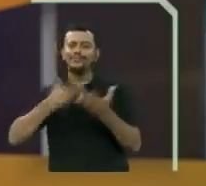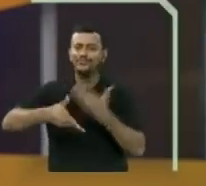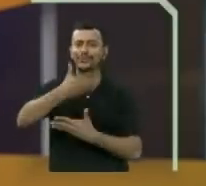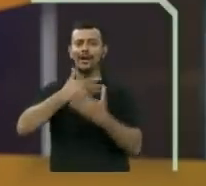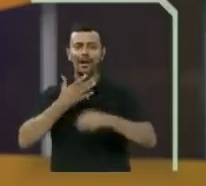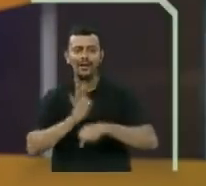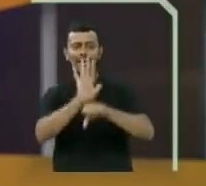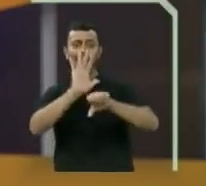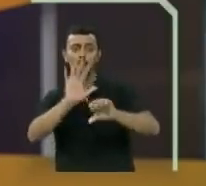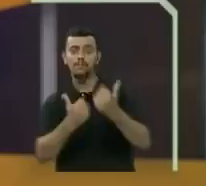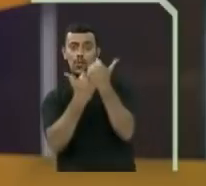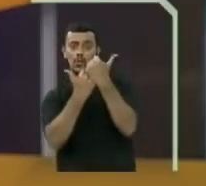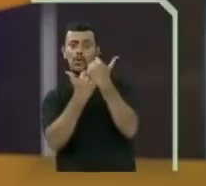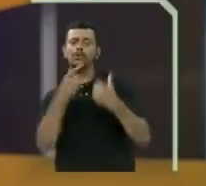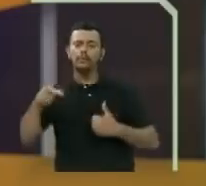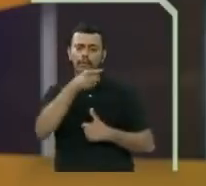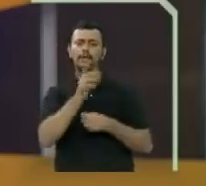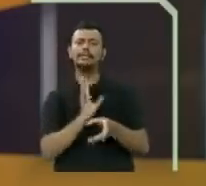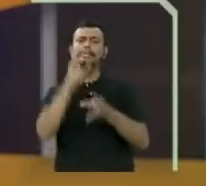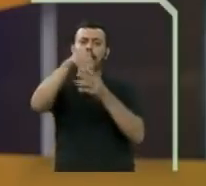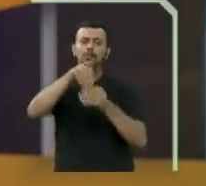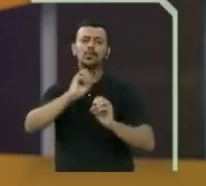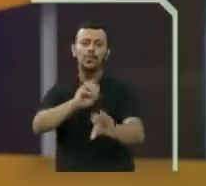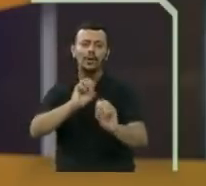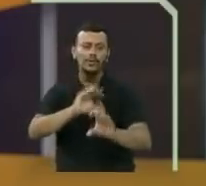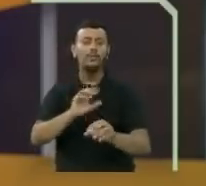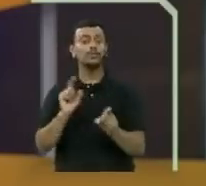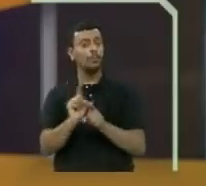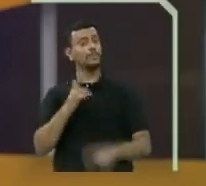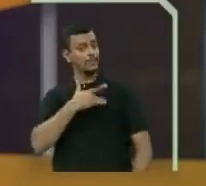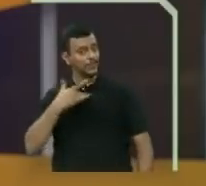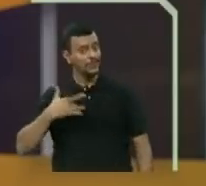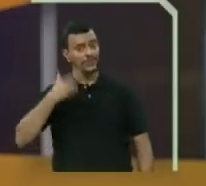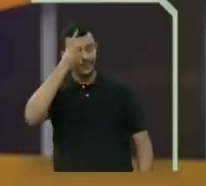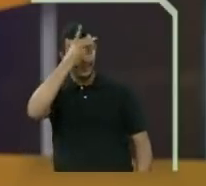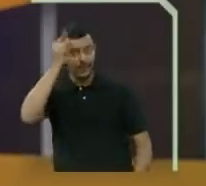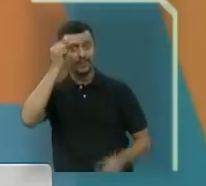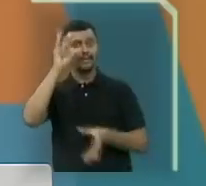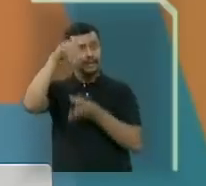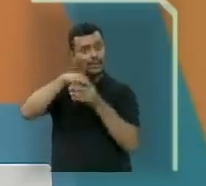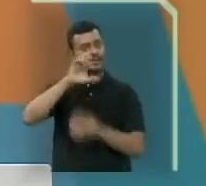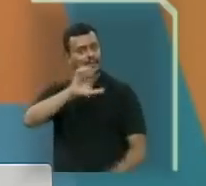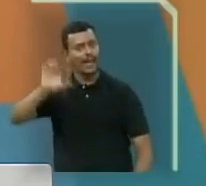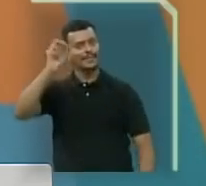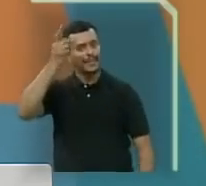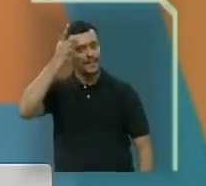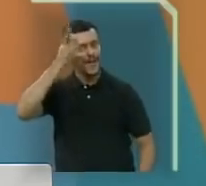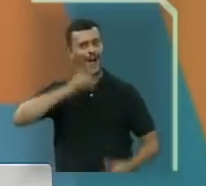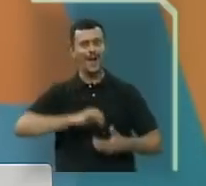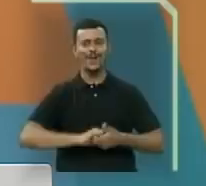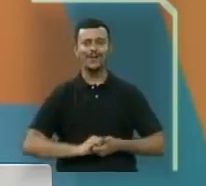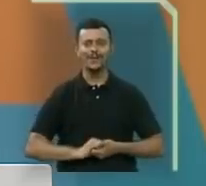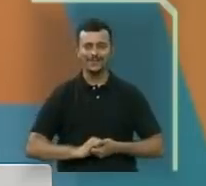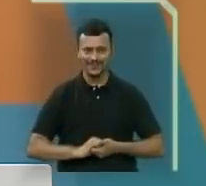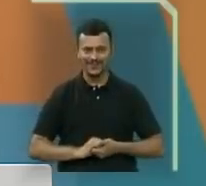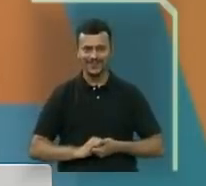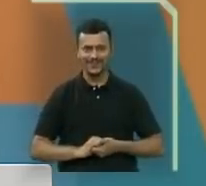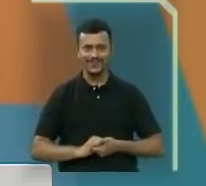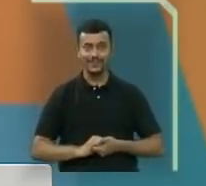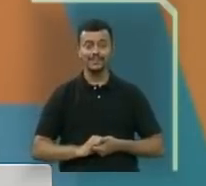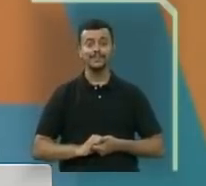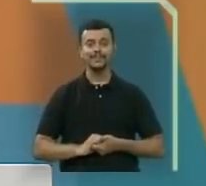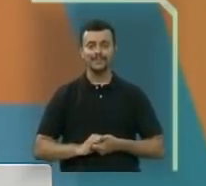apoio substancial na educação e na saúde pública do Estado de São Paulo. Márcio França.